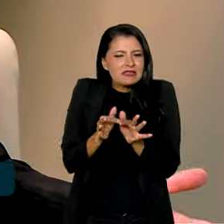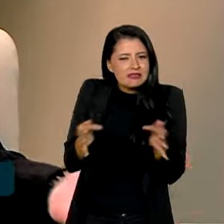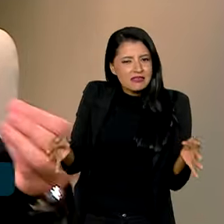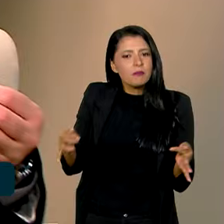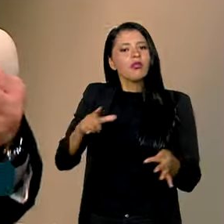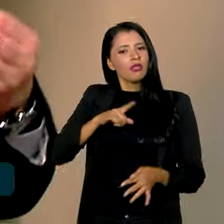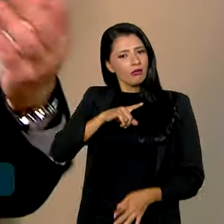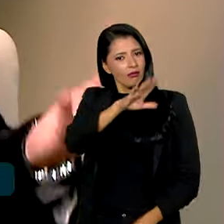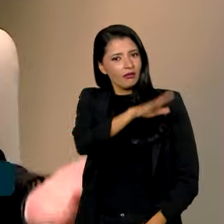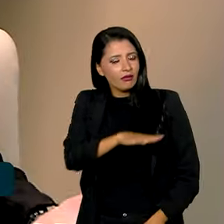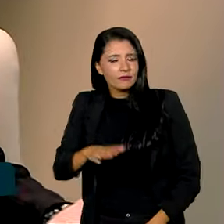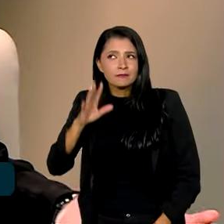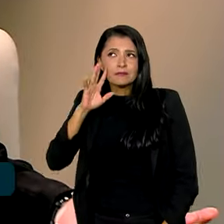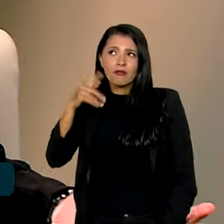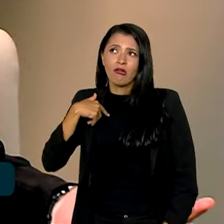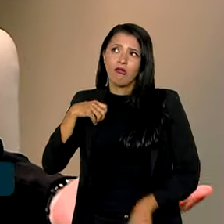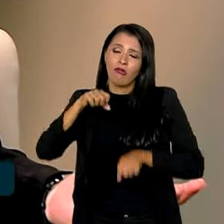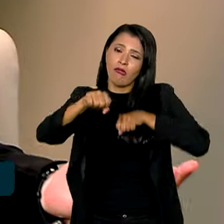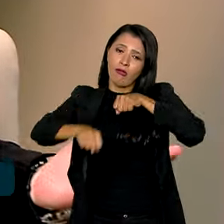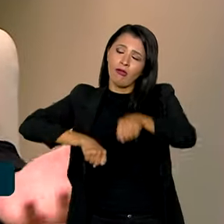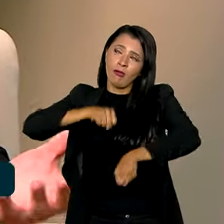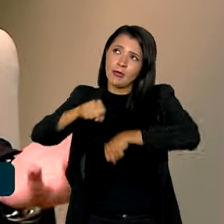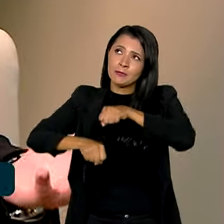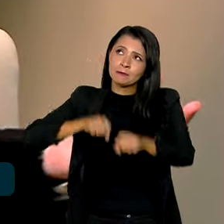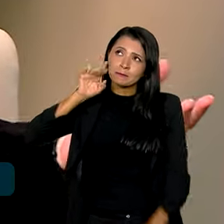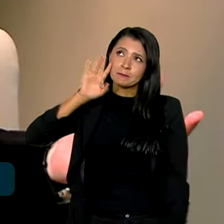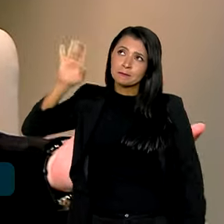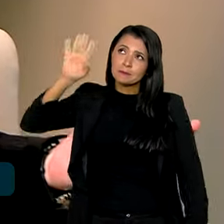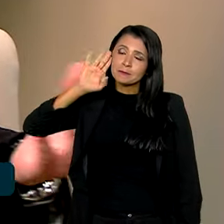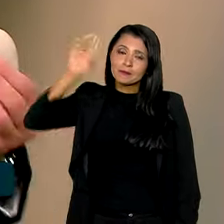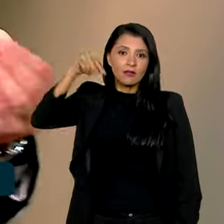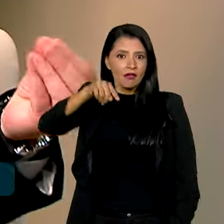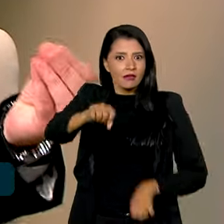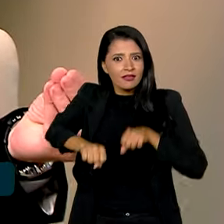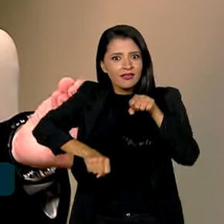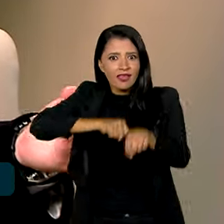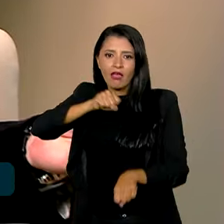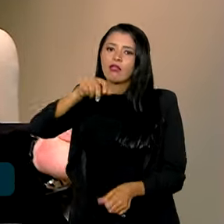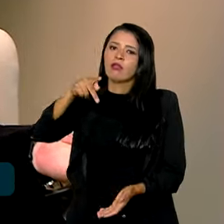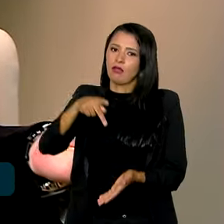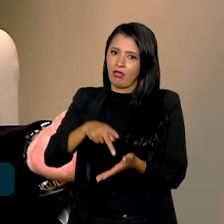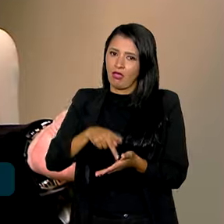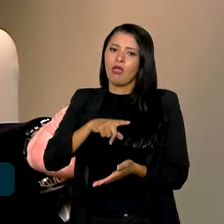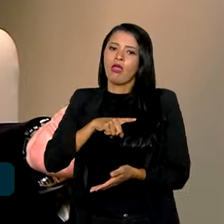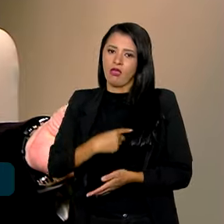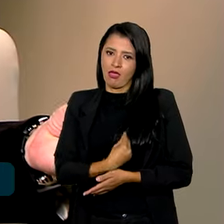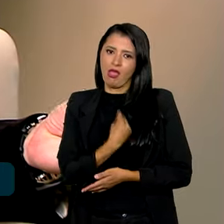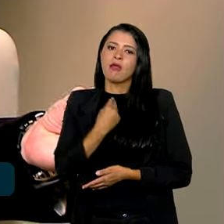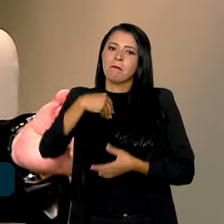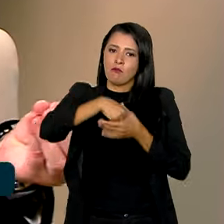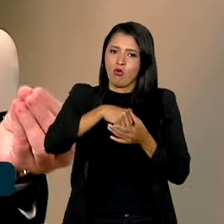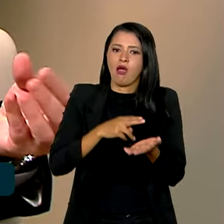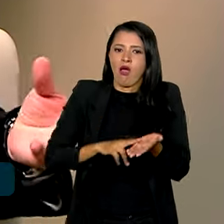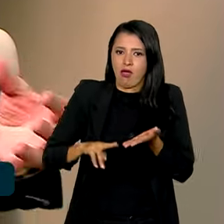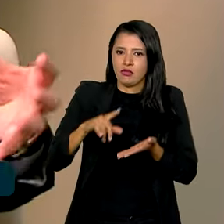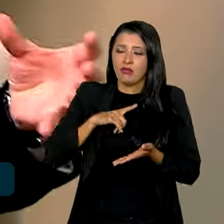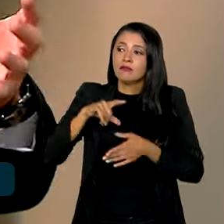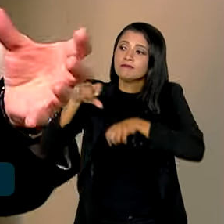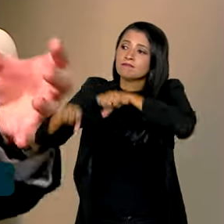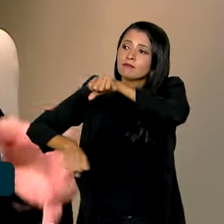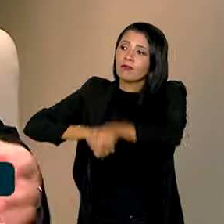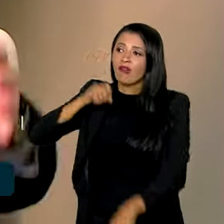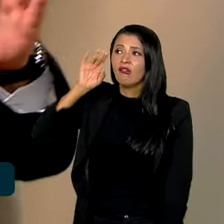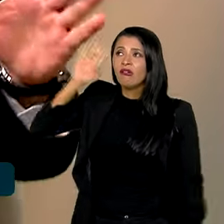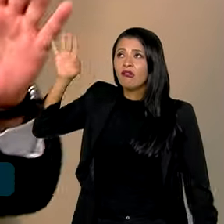crianças que têm o sonho de uma bicicleta. A bicicleta, ela é uma realidade muito presente nas cartinhas. Então, a bicicleta,